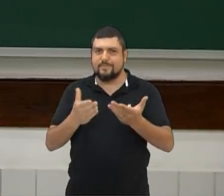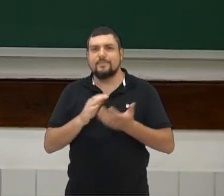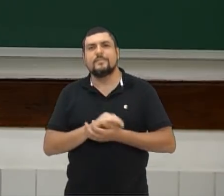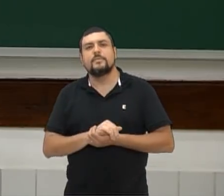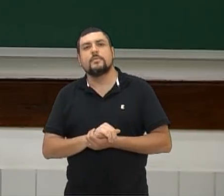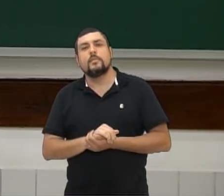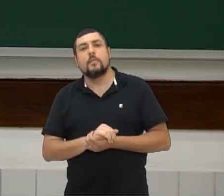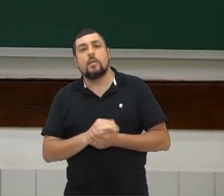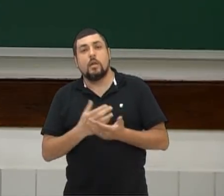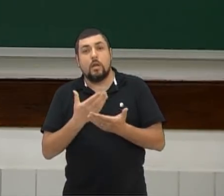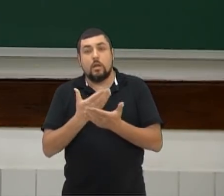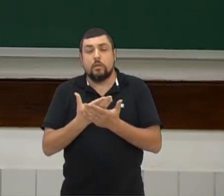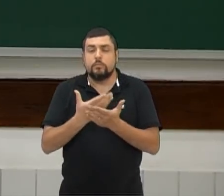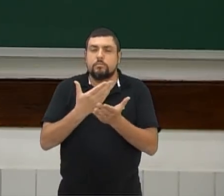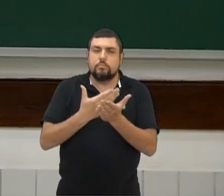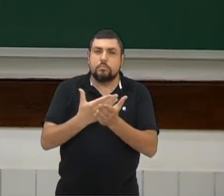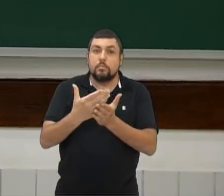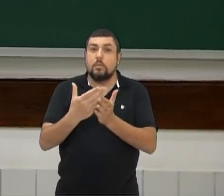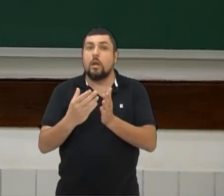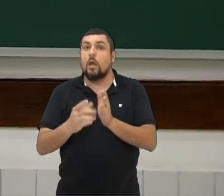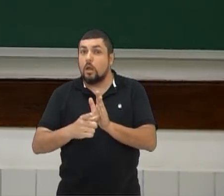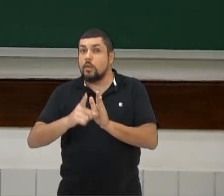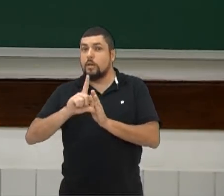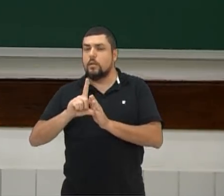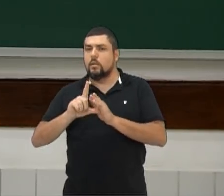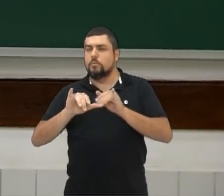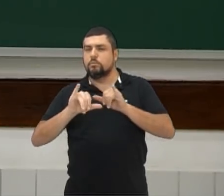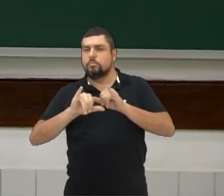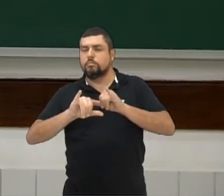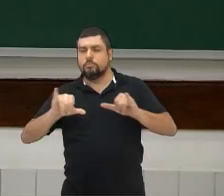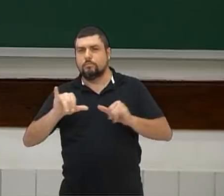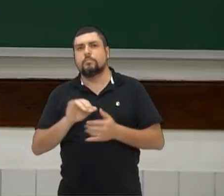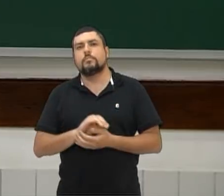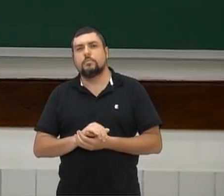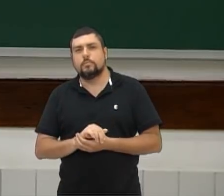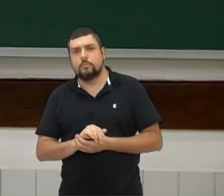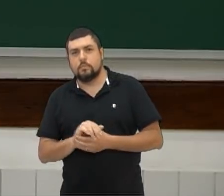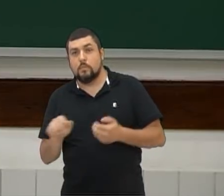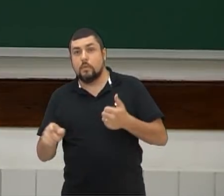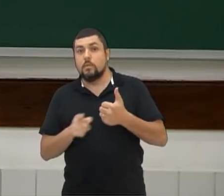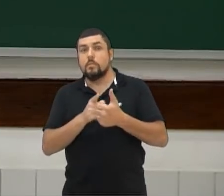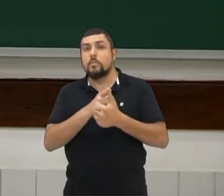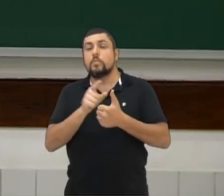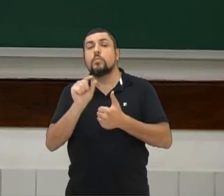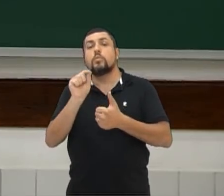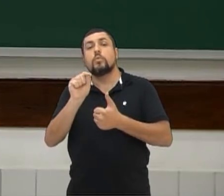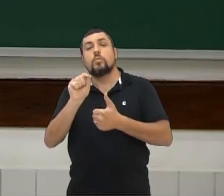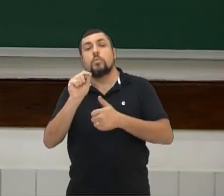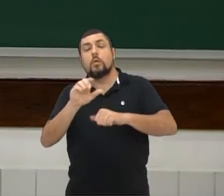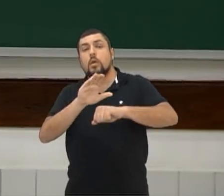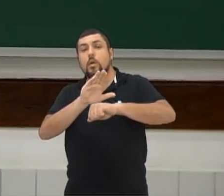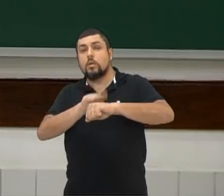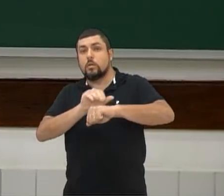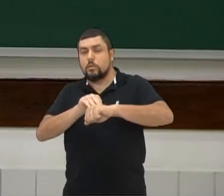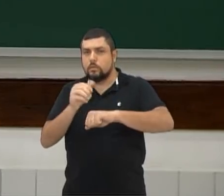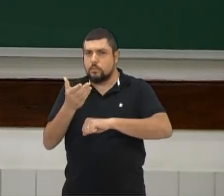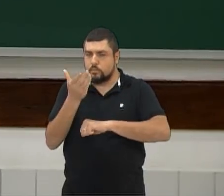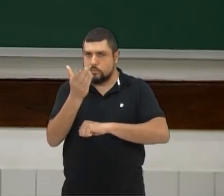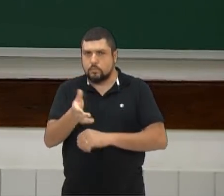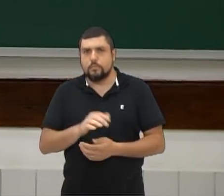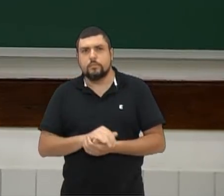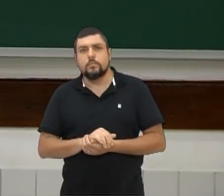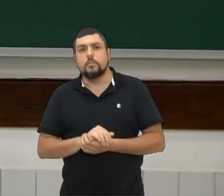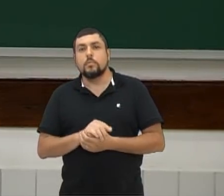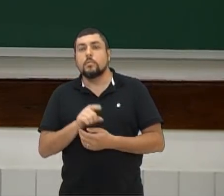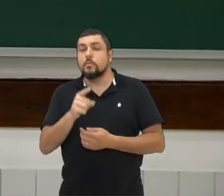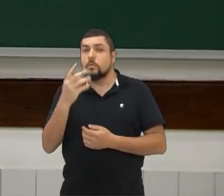aula, passar alguns avisos. O primeiro aviso é relacionado à chamada de vocês. Não esqueçam de